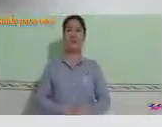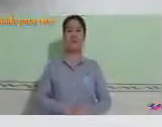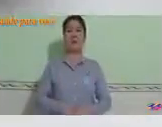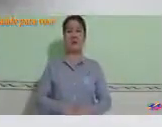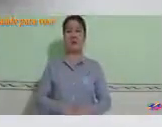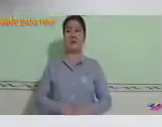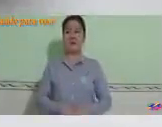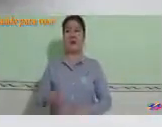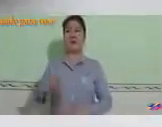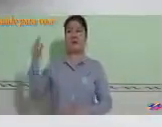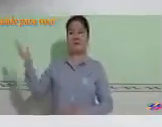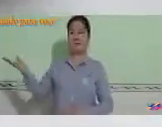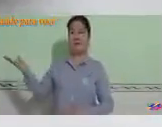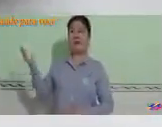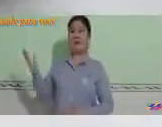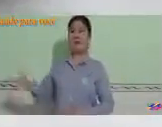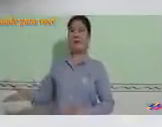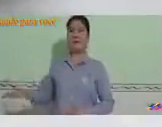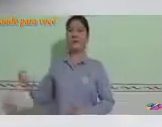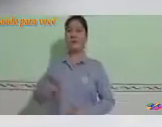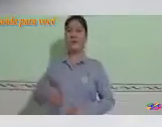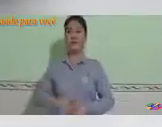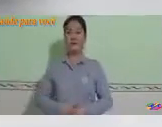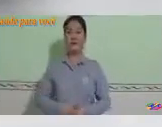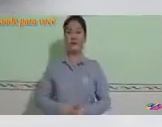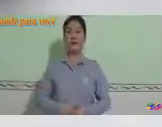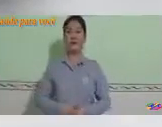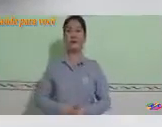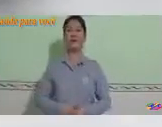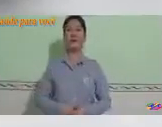de aproximação, fugindo delas.